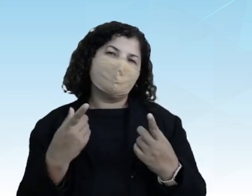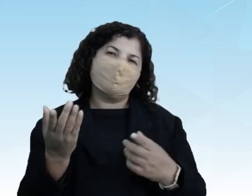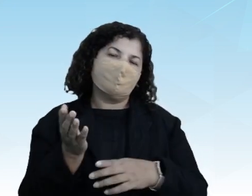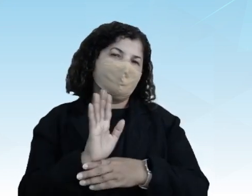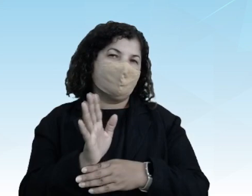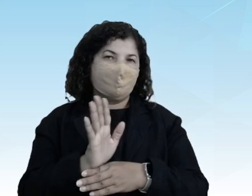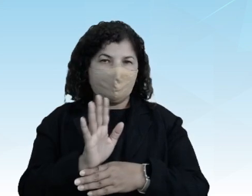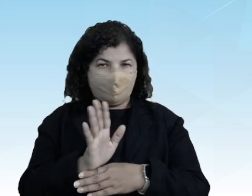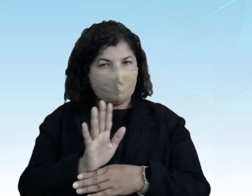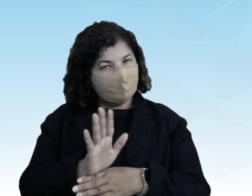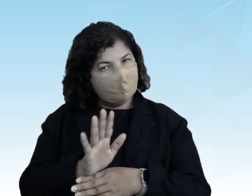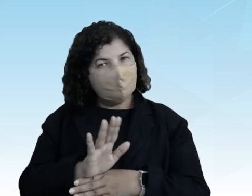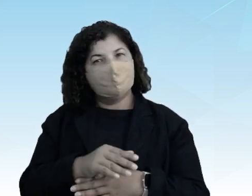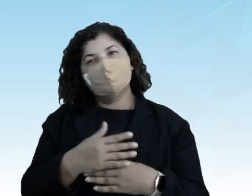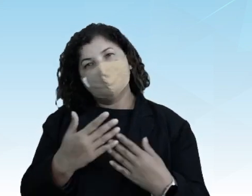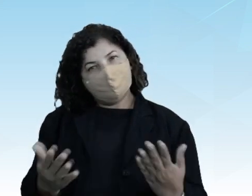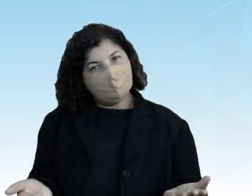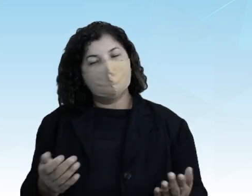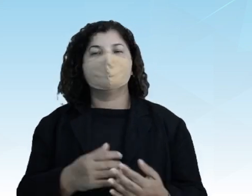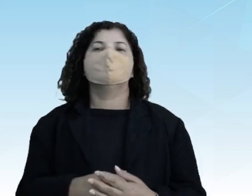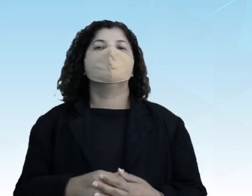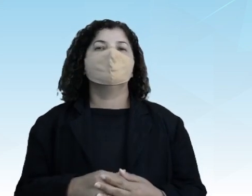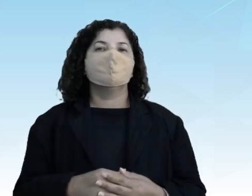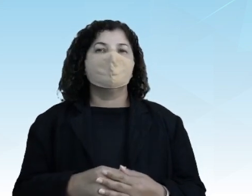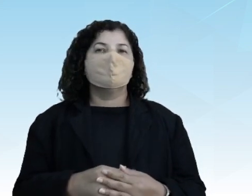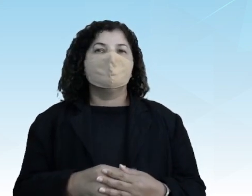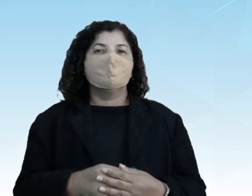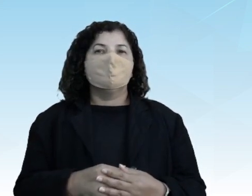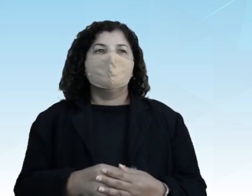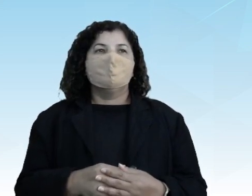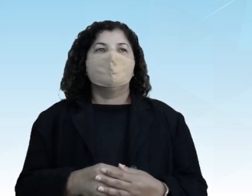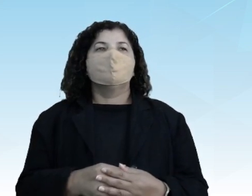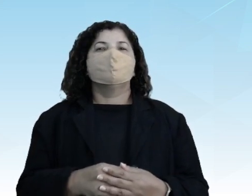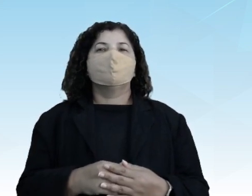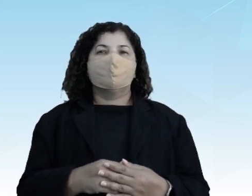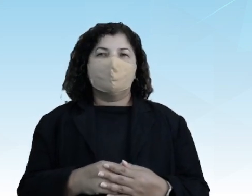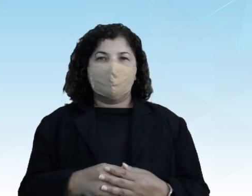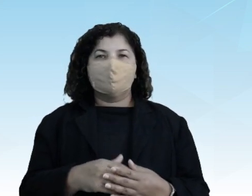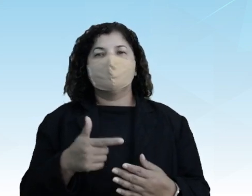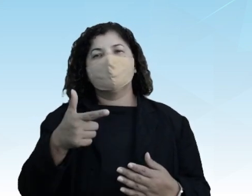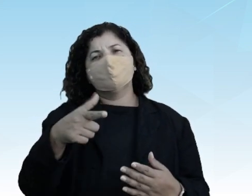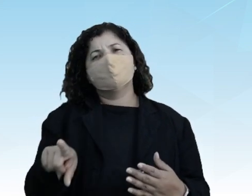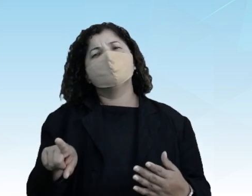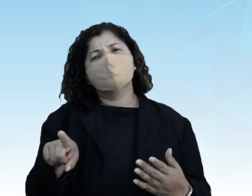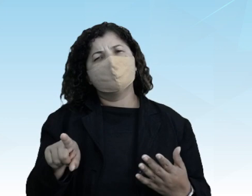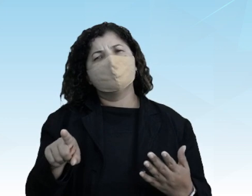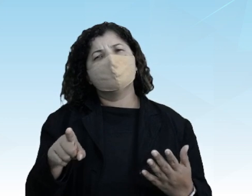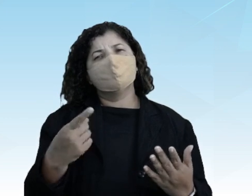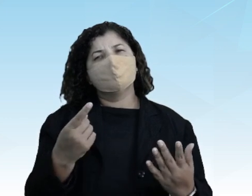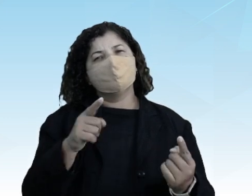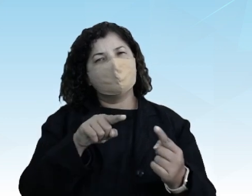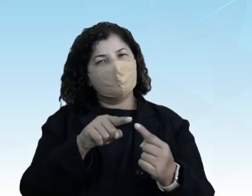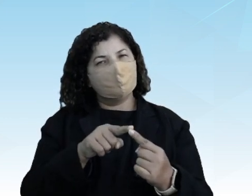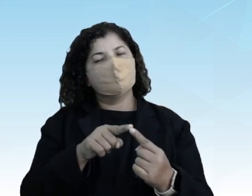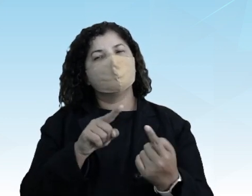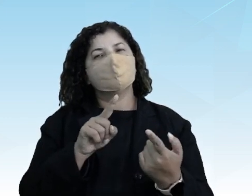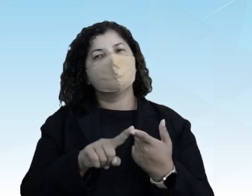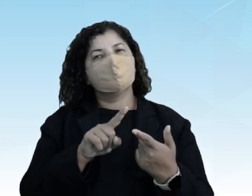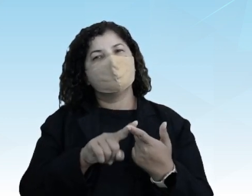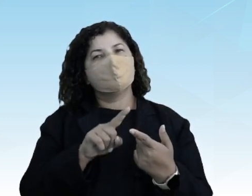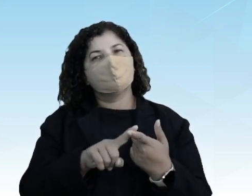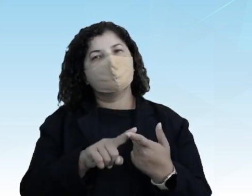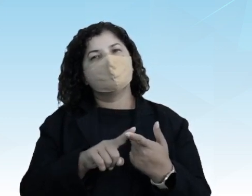filmes, entre outros, né? Então, outras fontes não escritas, que é de suma